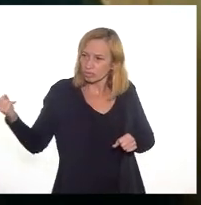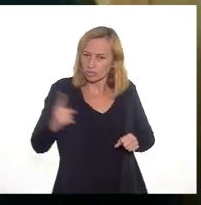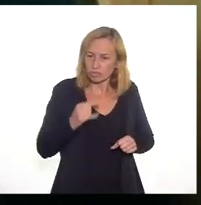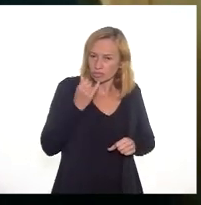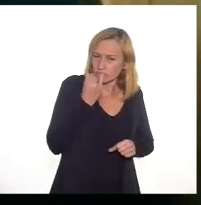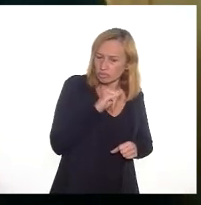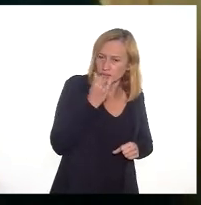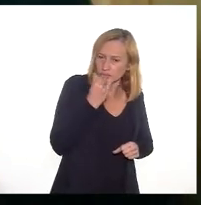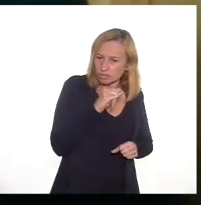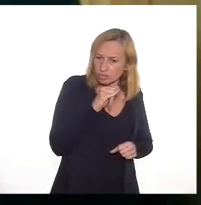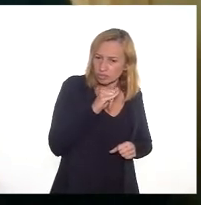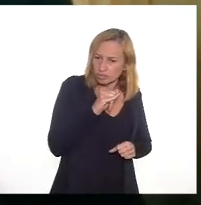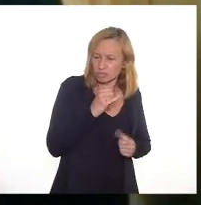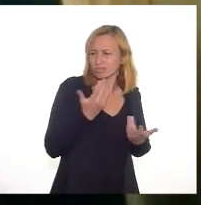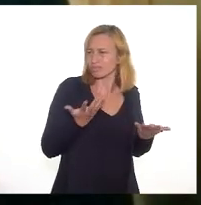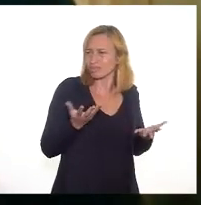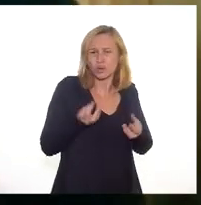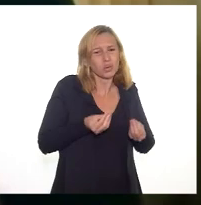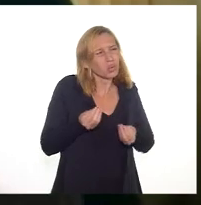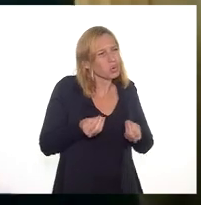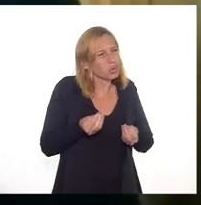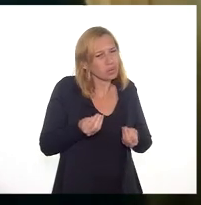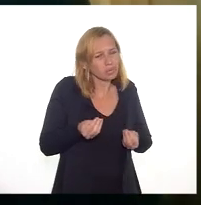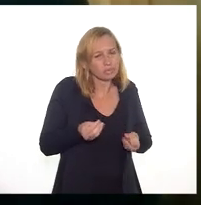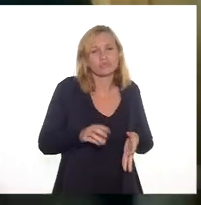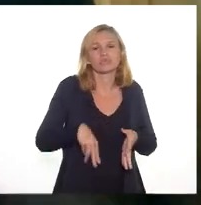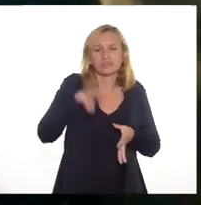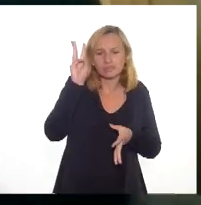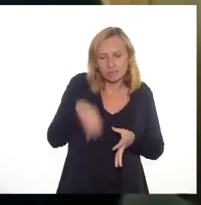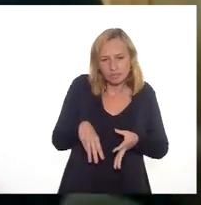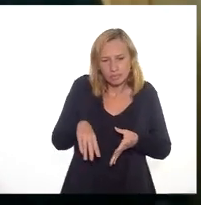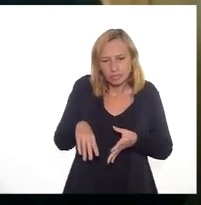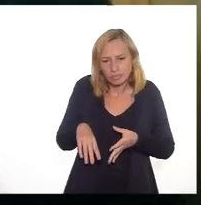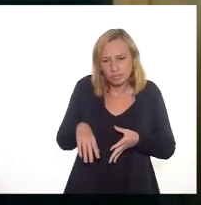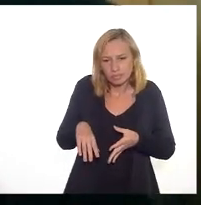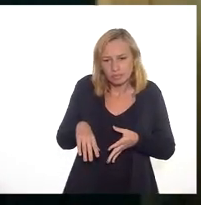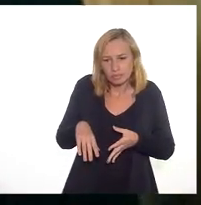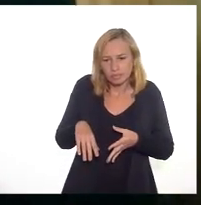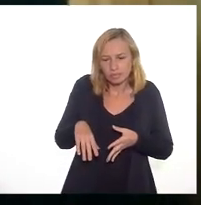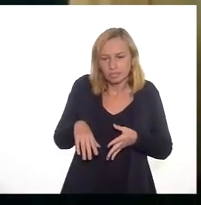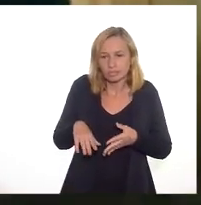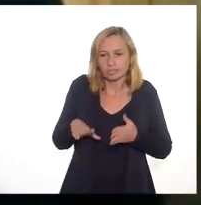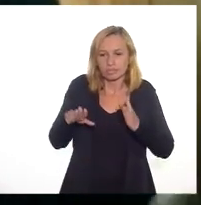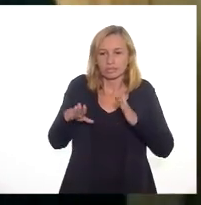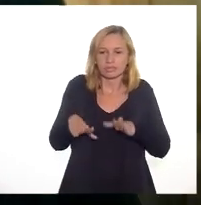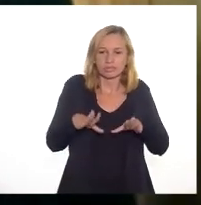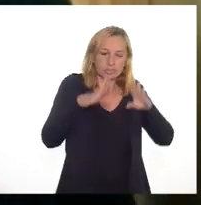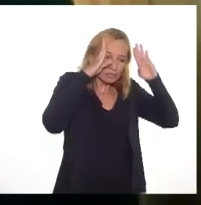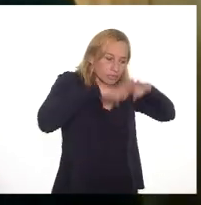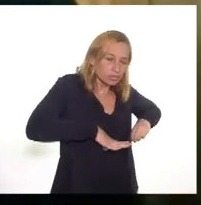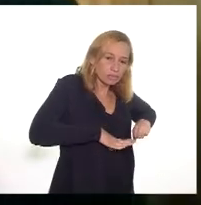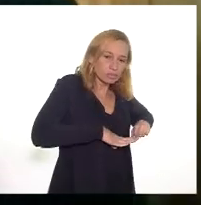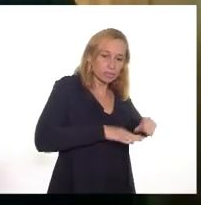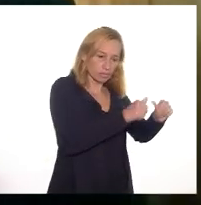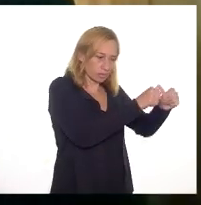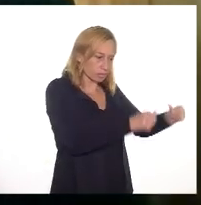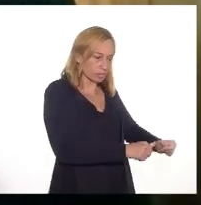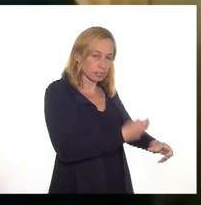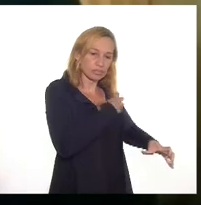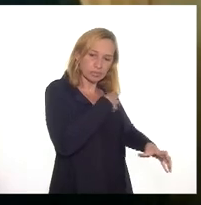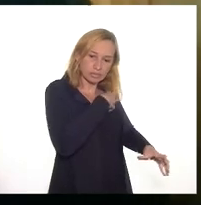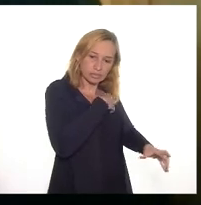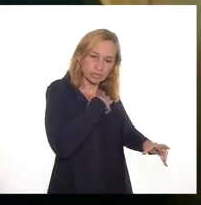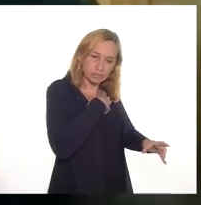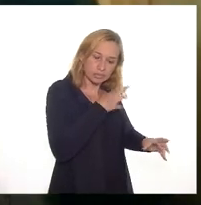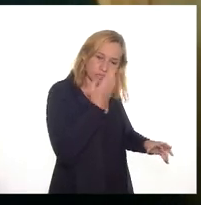Itália. Né? Ou seja, que para quem é devoto, veja, para quem é devoto, aquela imagem tem um sentido religioso.